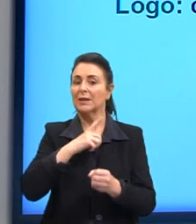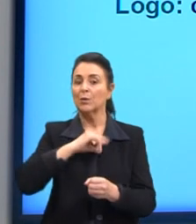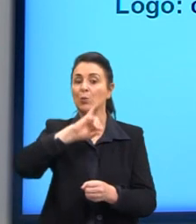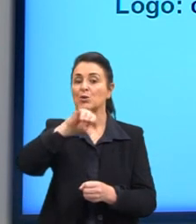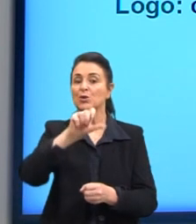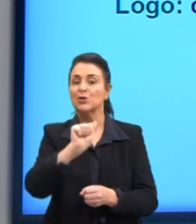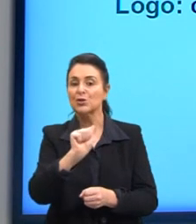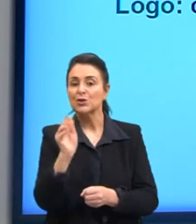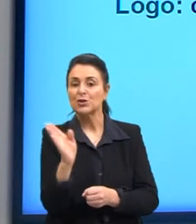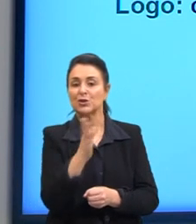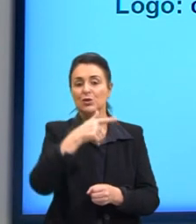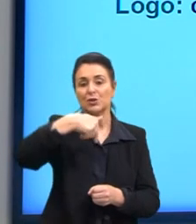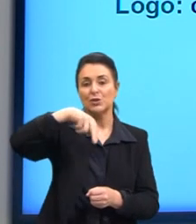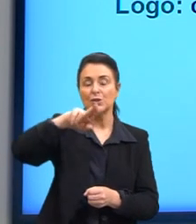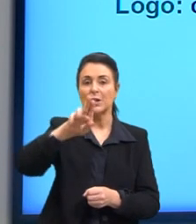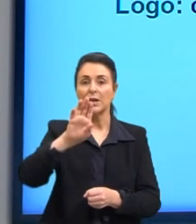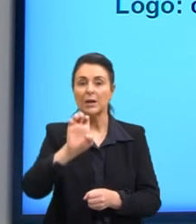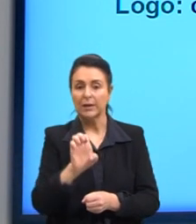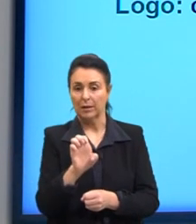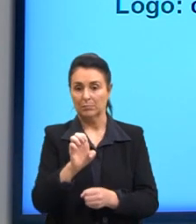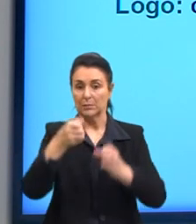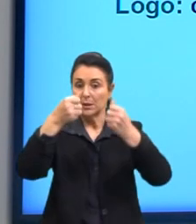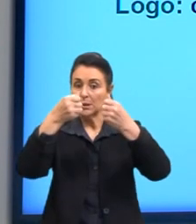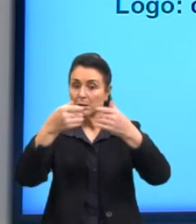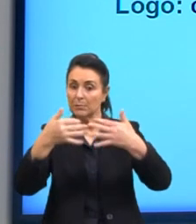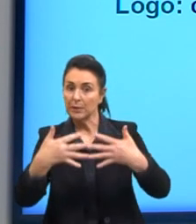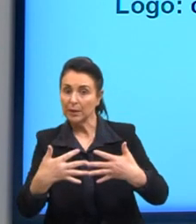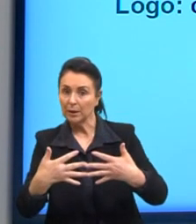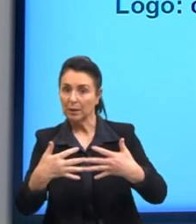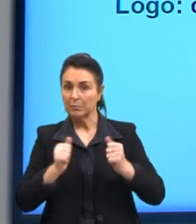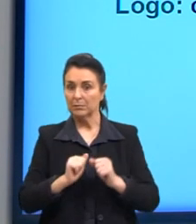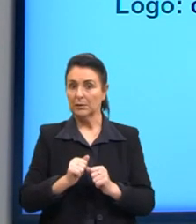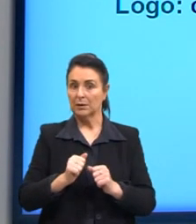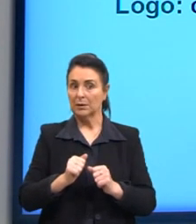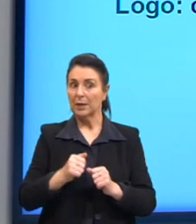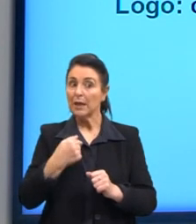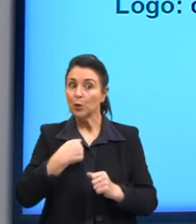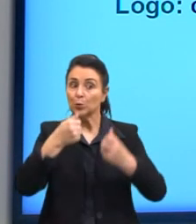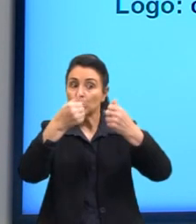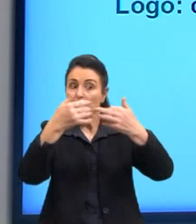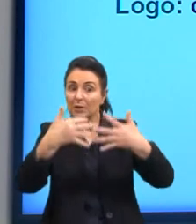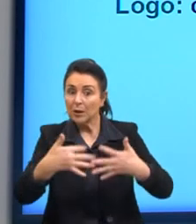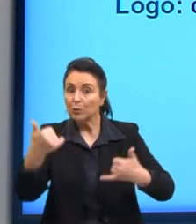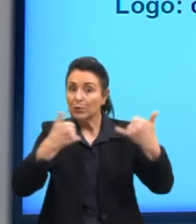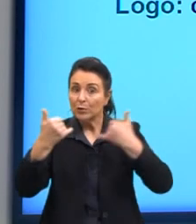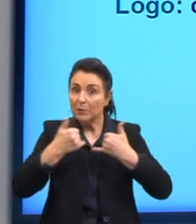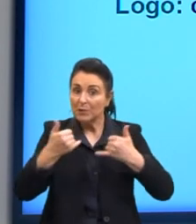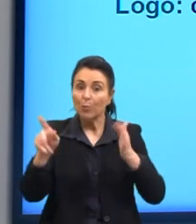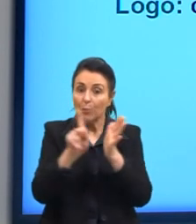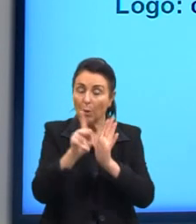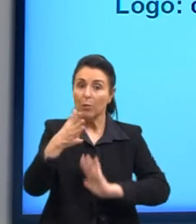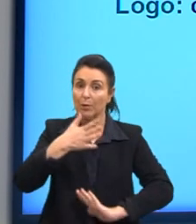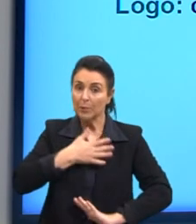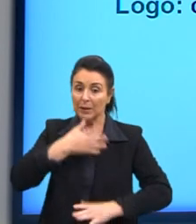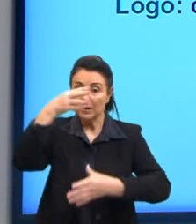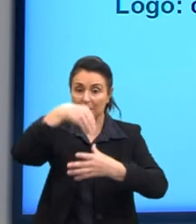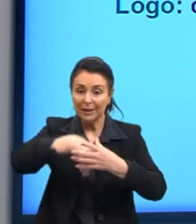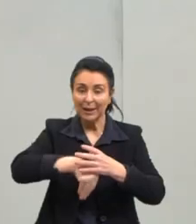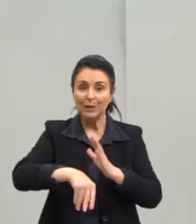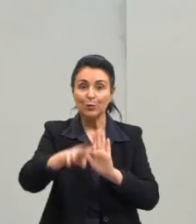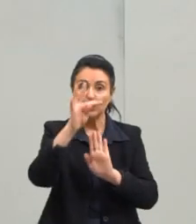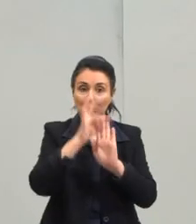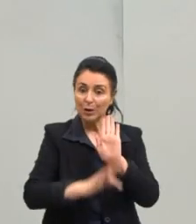explica né então eu tô explicando uma informação que eu dei dentro do meu texto